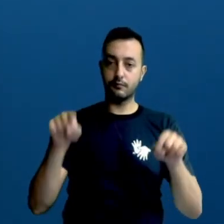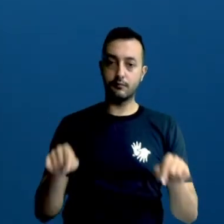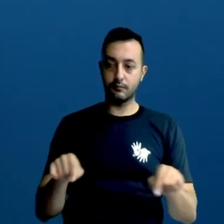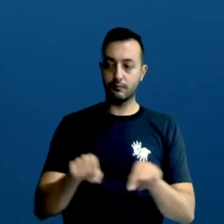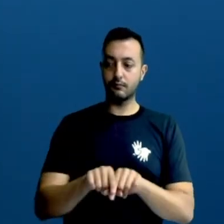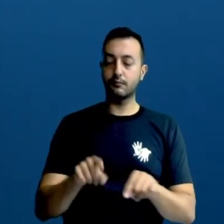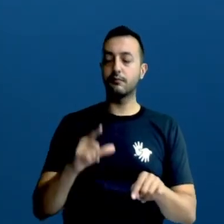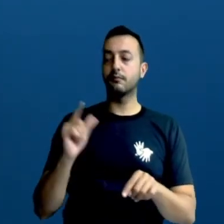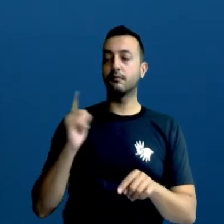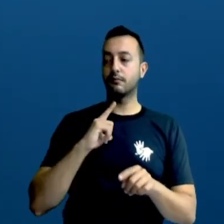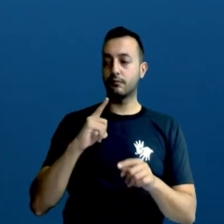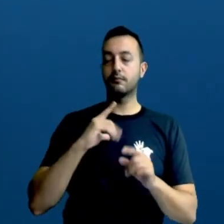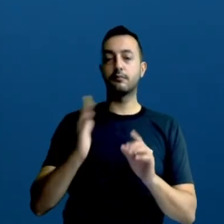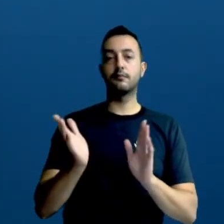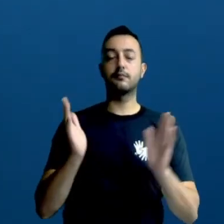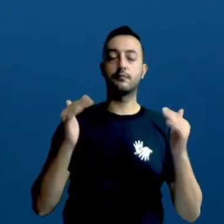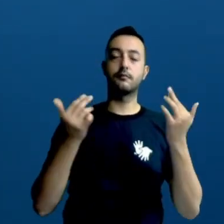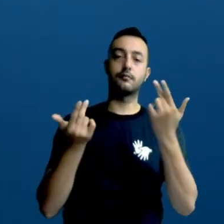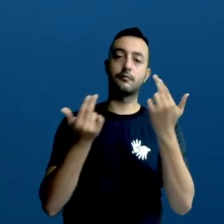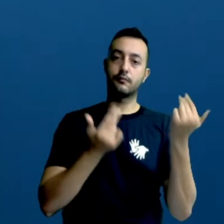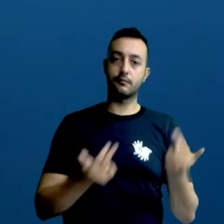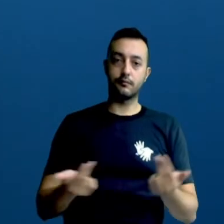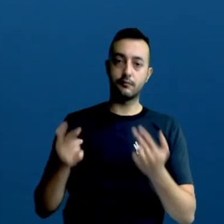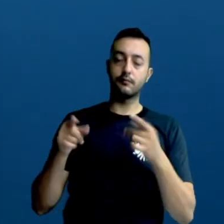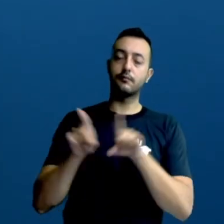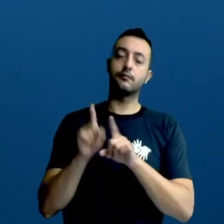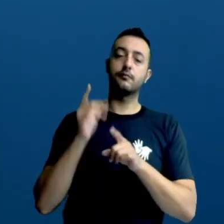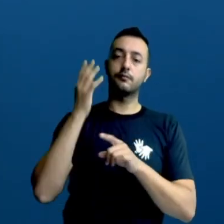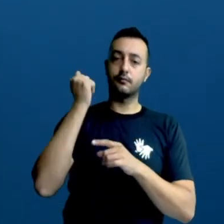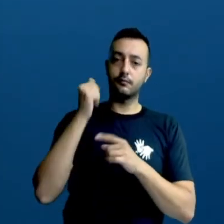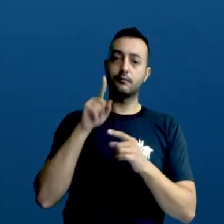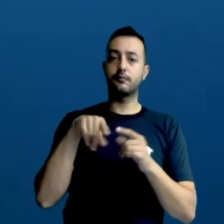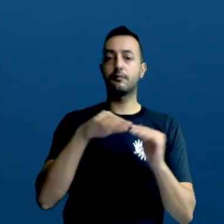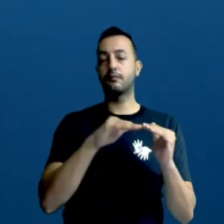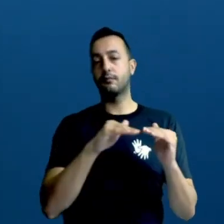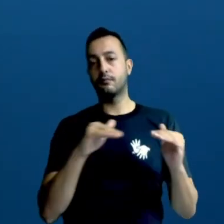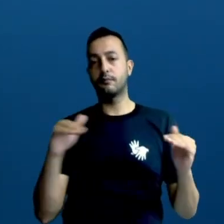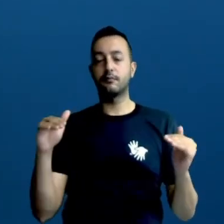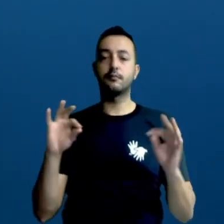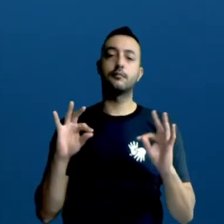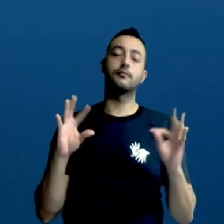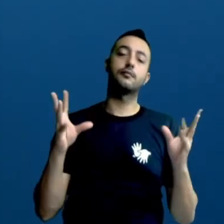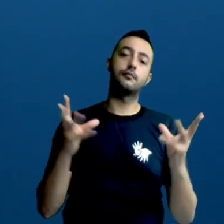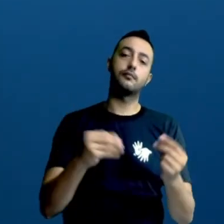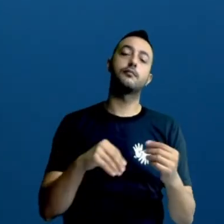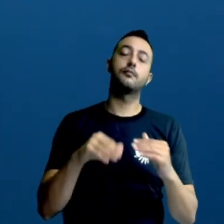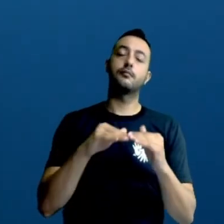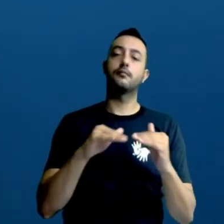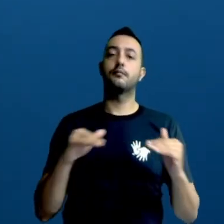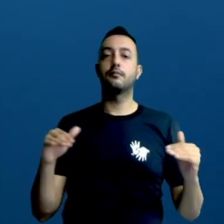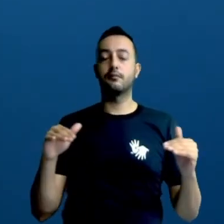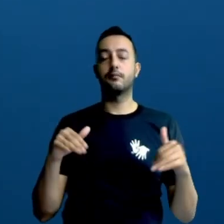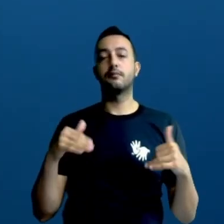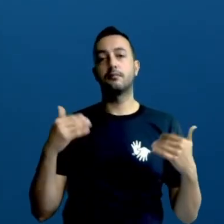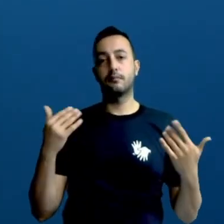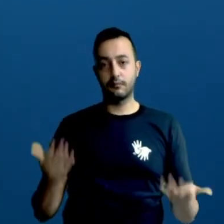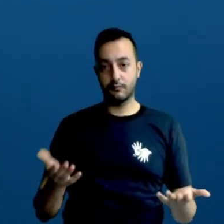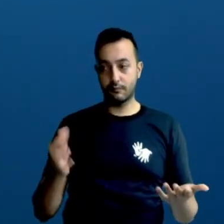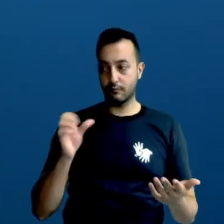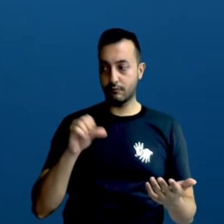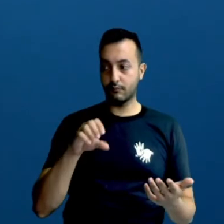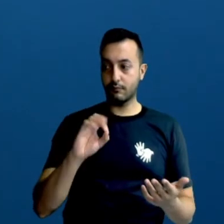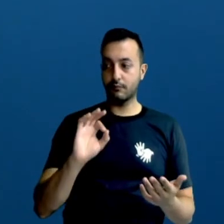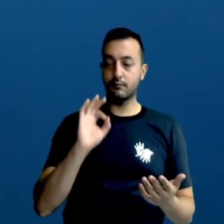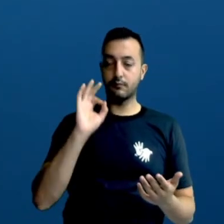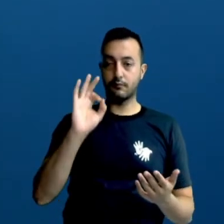de ter os lados ângulos iguais, a gente sabe também que é o ângulo reto, porque os lados são todos perpendiculares. Então, ó,